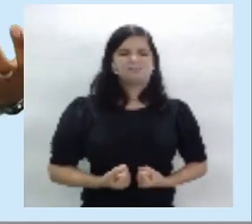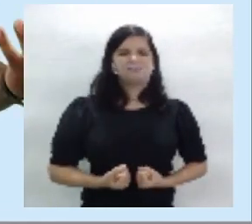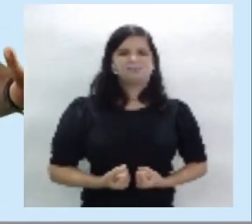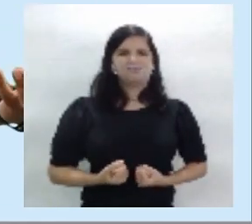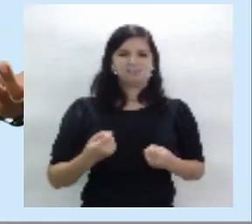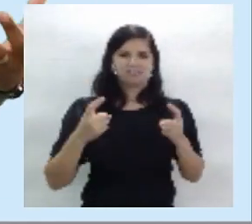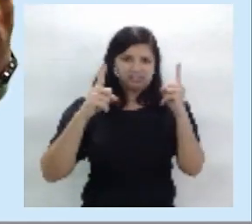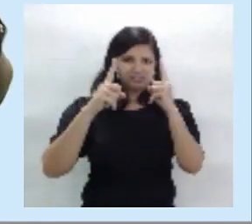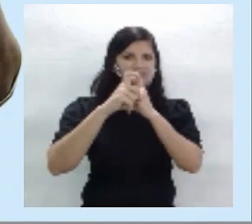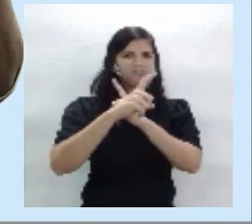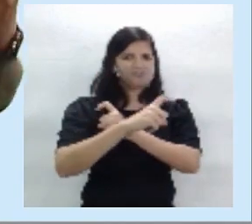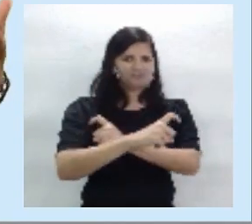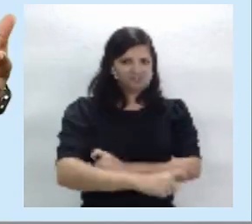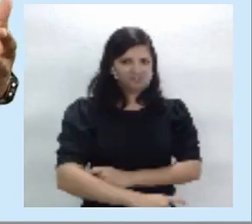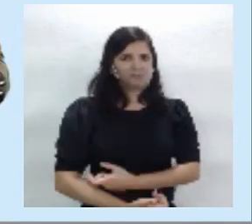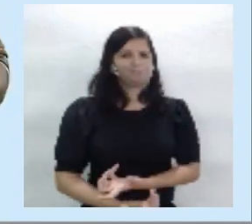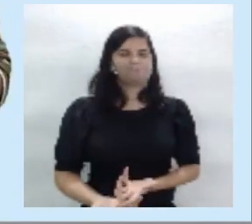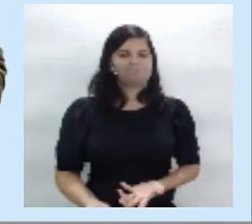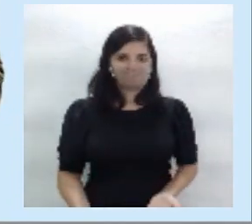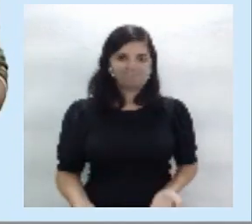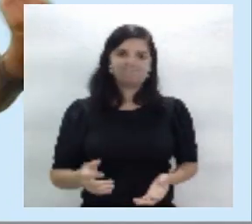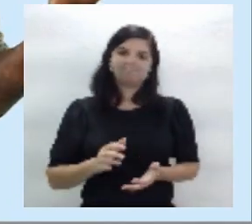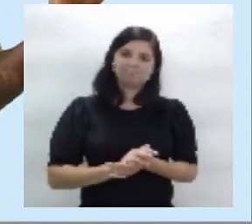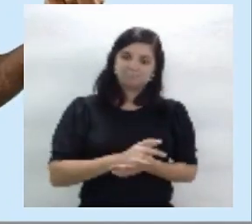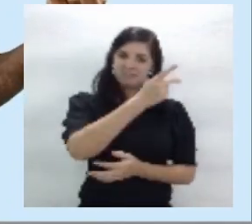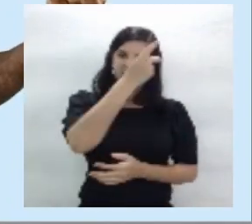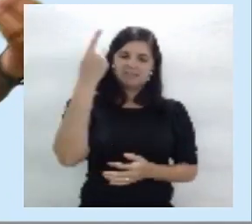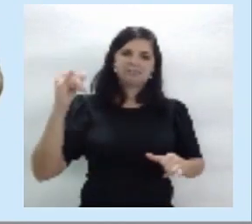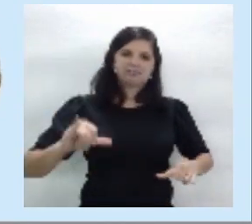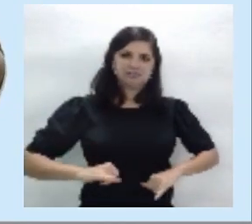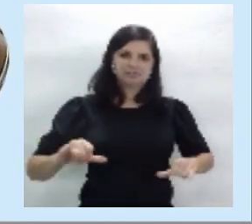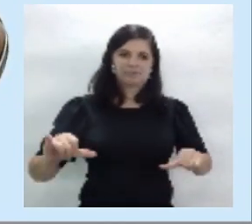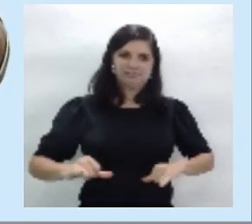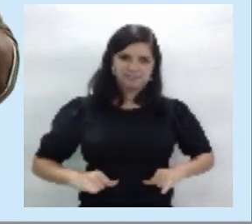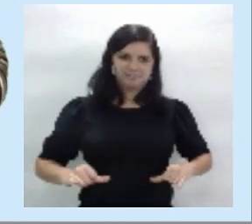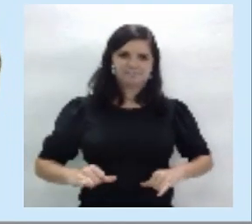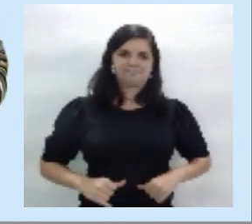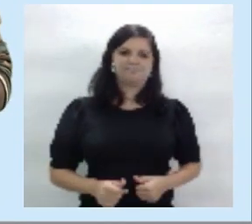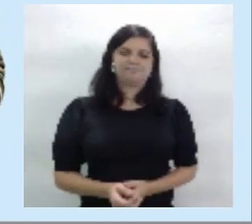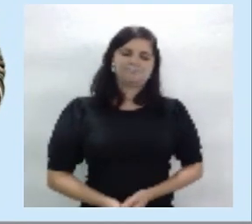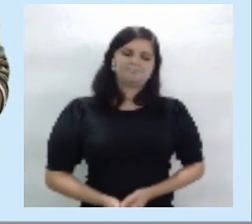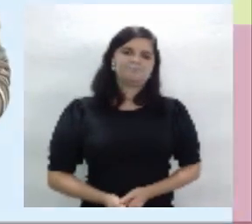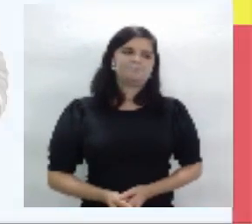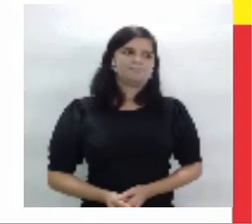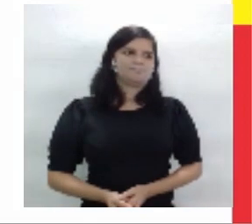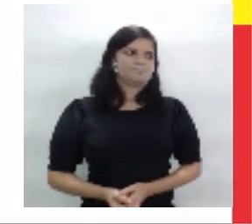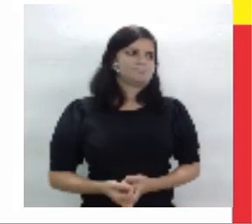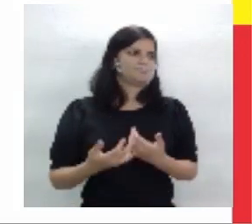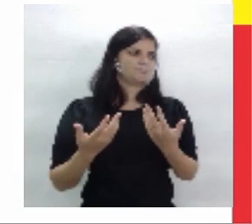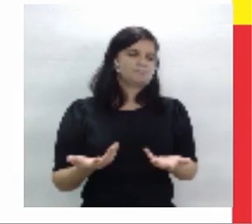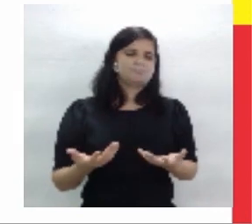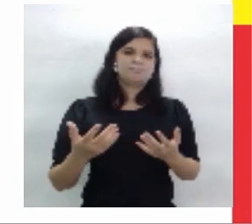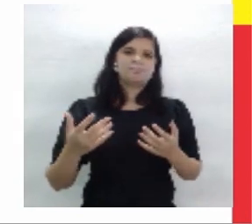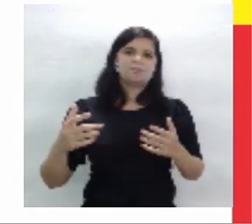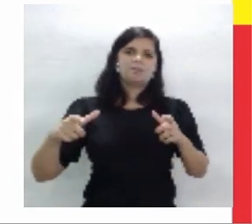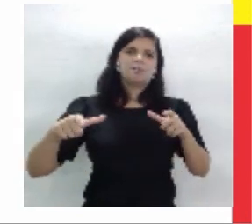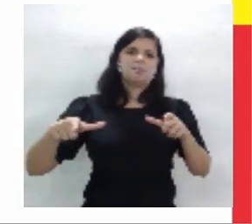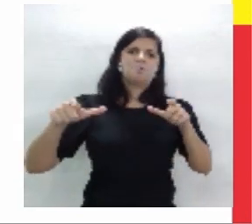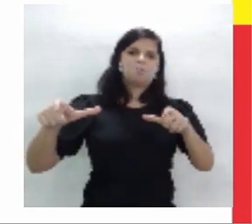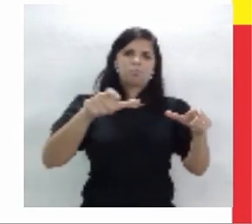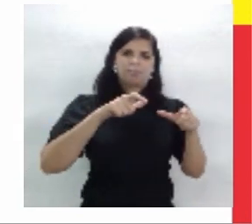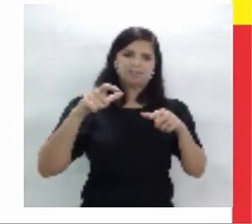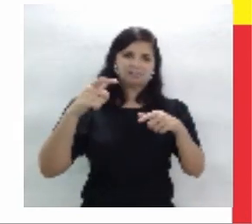situação difícil, né, para muitos aí que passam por essa crise, ok? Olha na tela. As áreas urbanas, né,